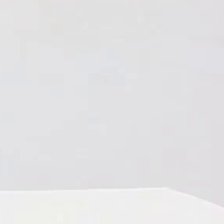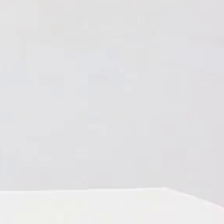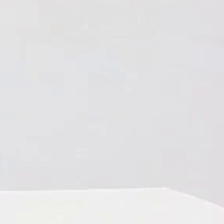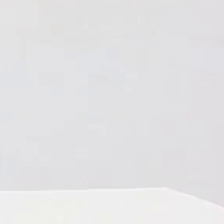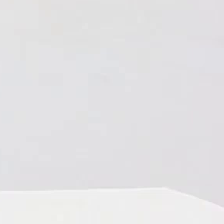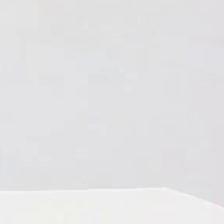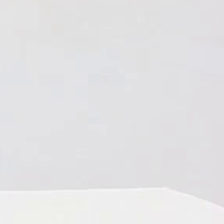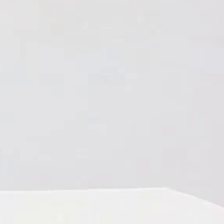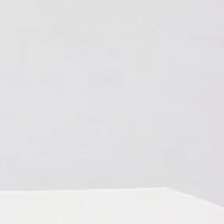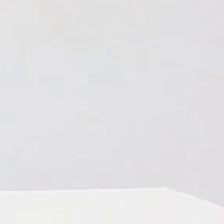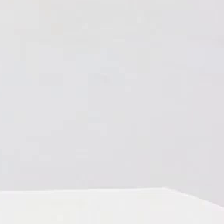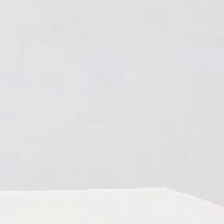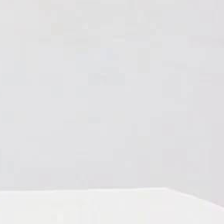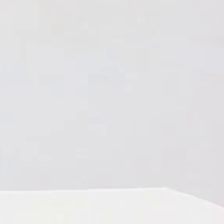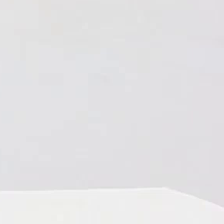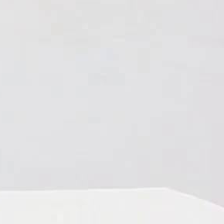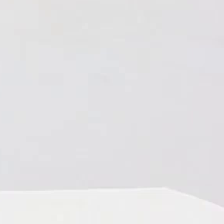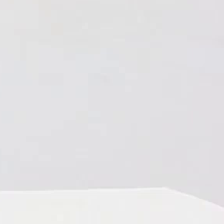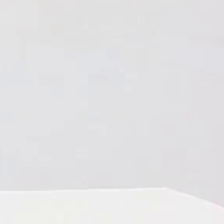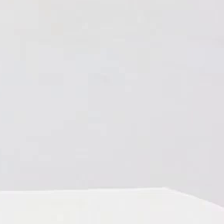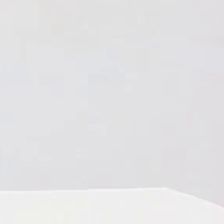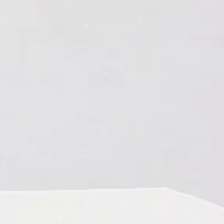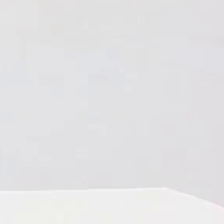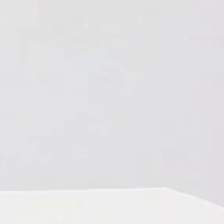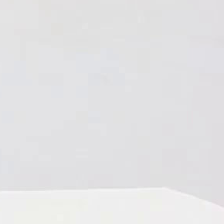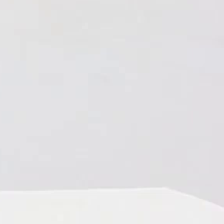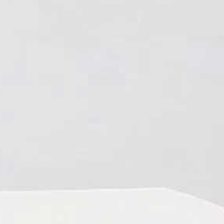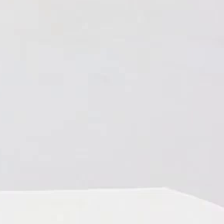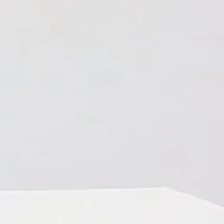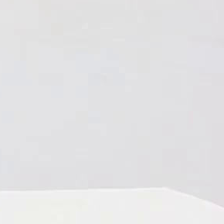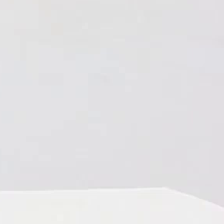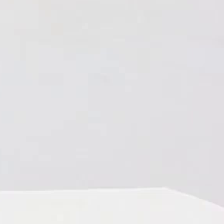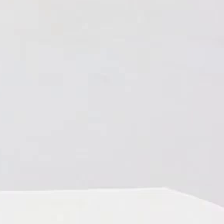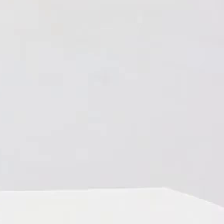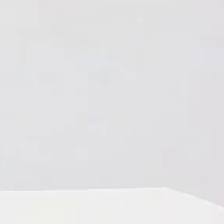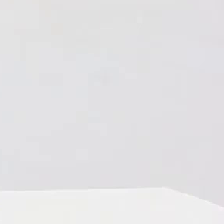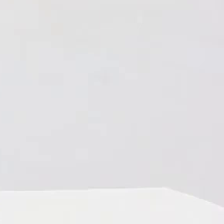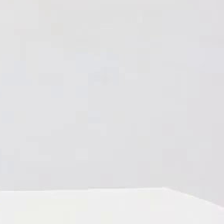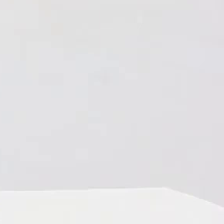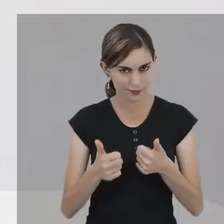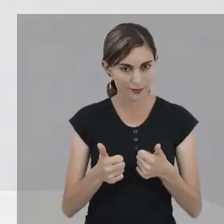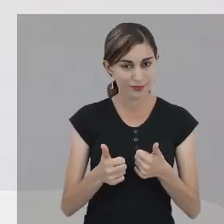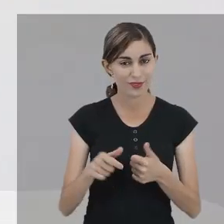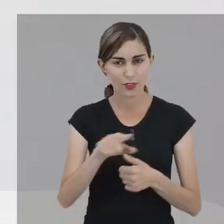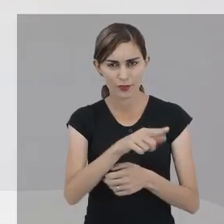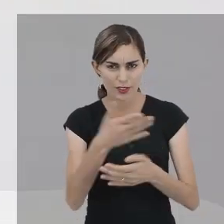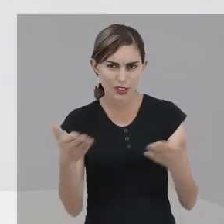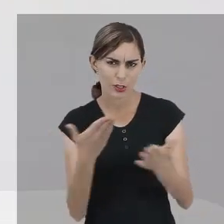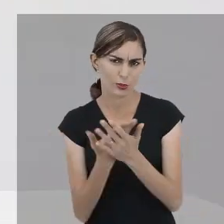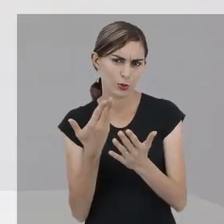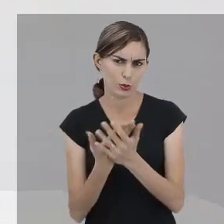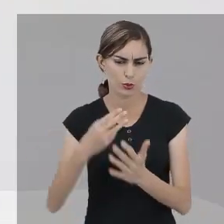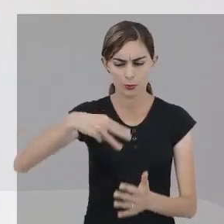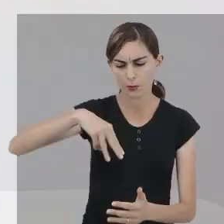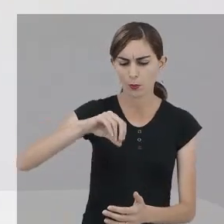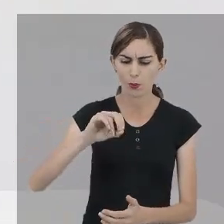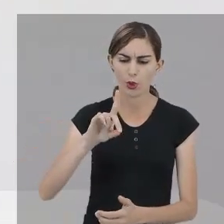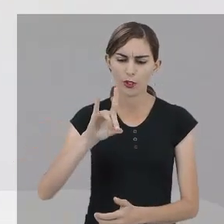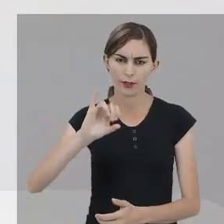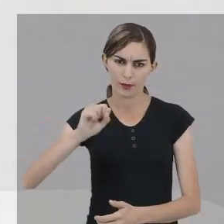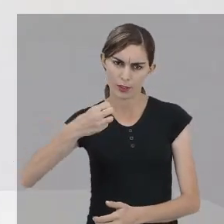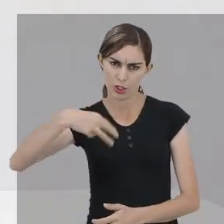da cintura para cima. Da esquerda para a direita, um notebook aberto sendo usado. Vocês acabaram de estudar